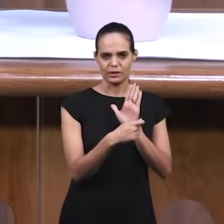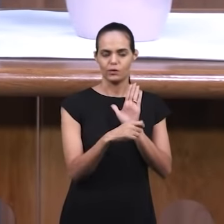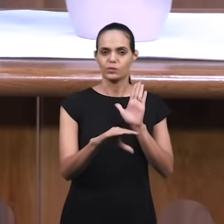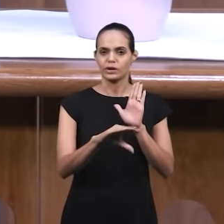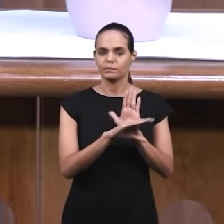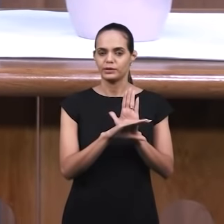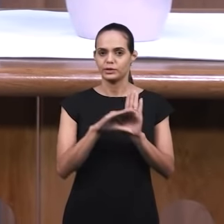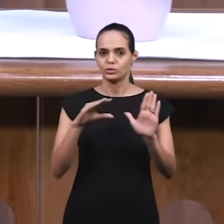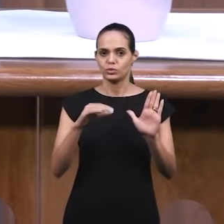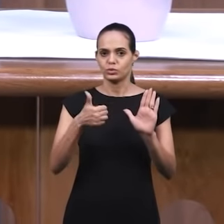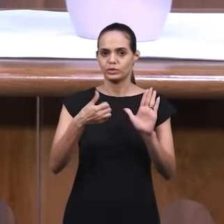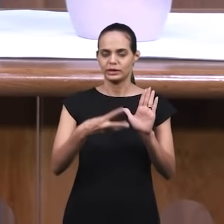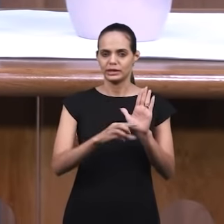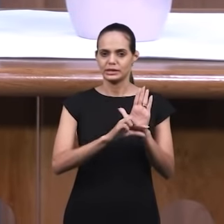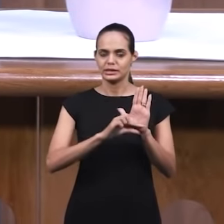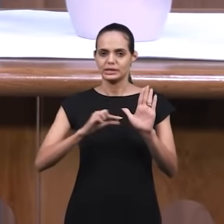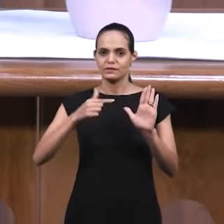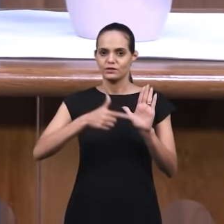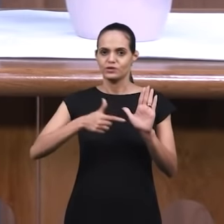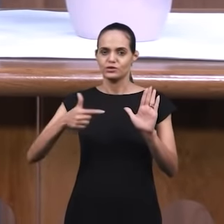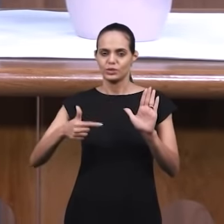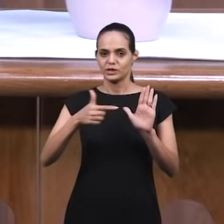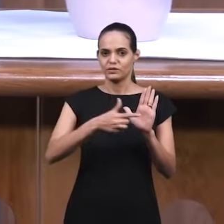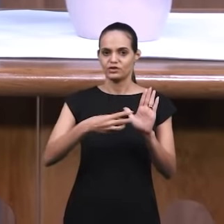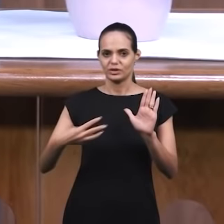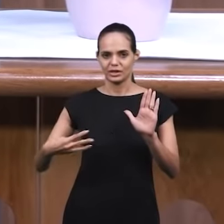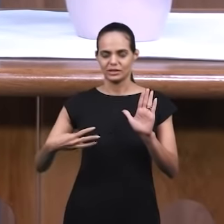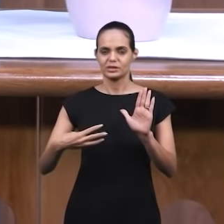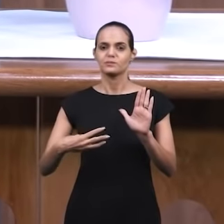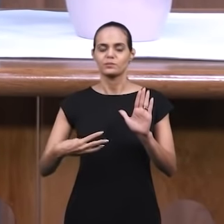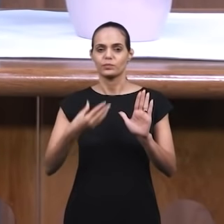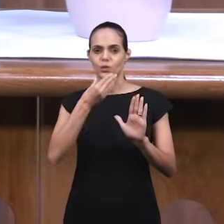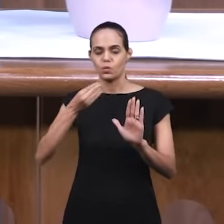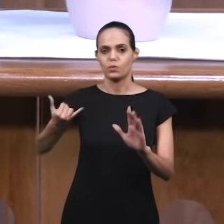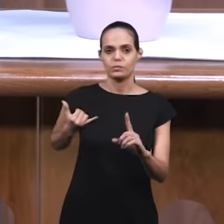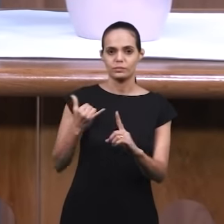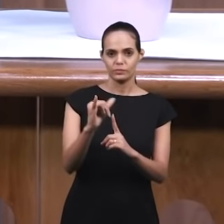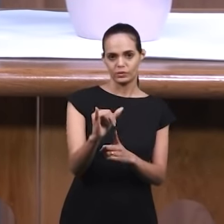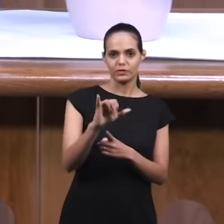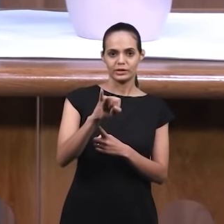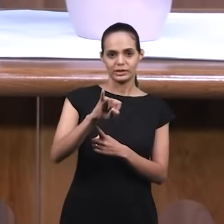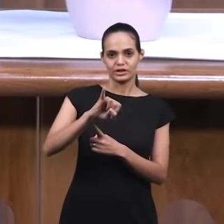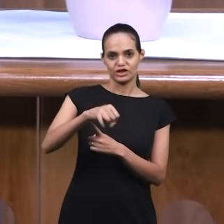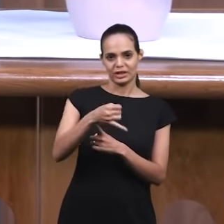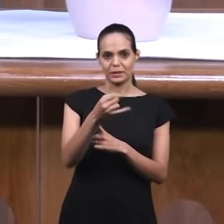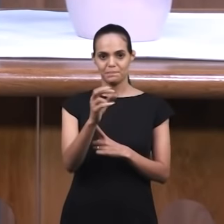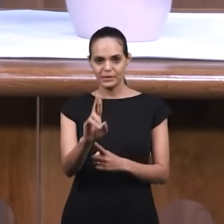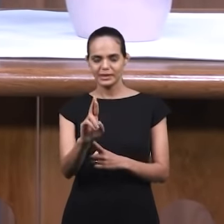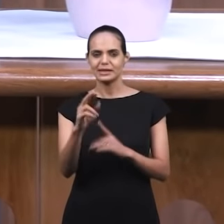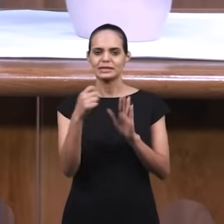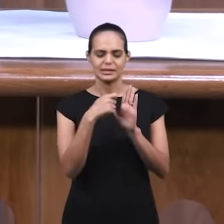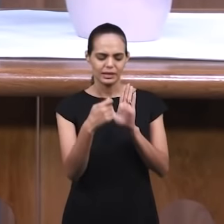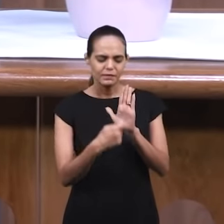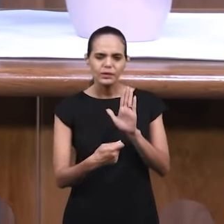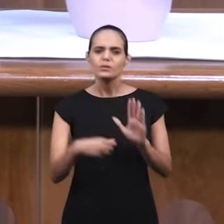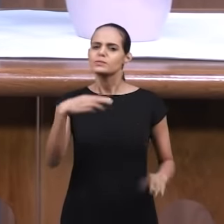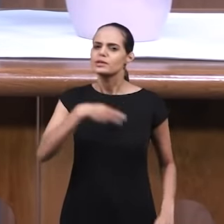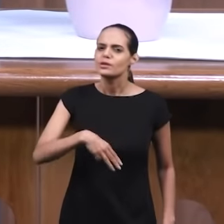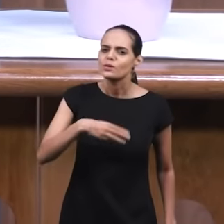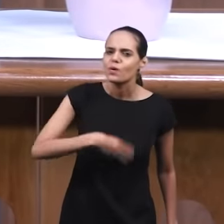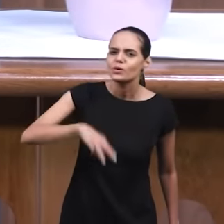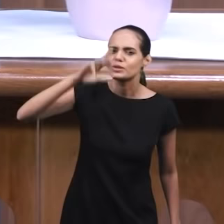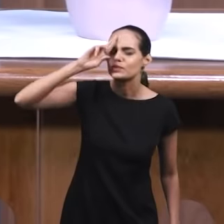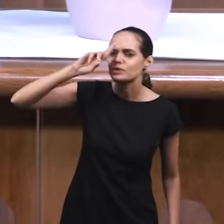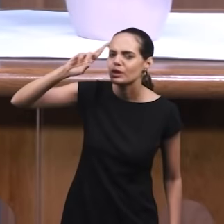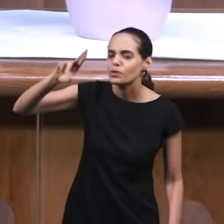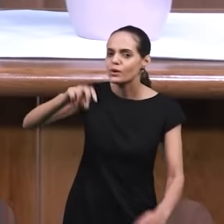3, versículo 22 e 23, o profeta Jeremias escreveu assim: "As misericórdias do Senhor são a causa